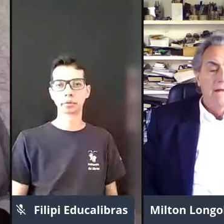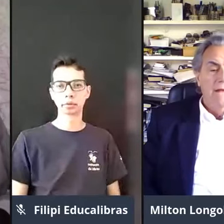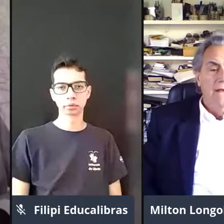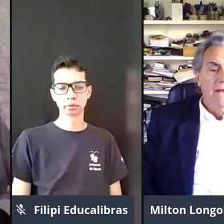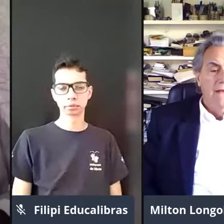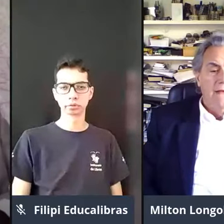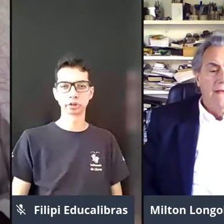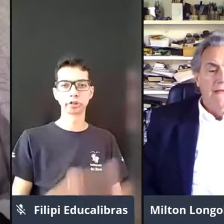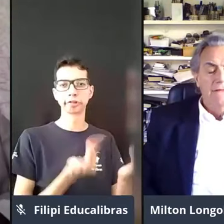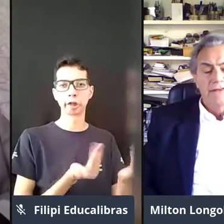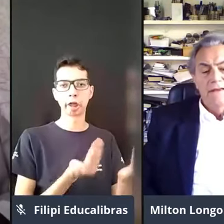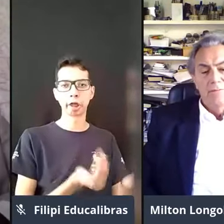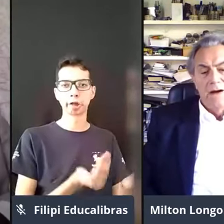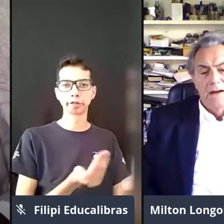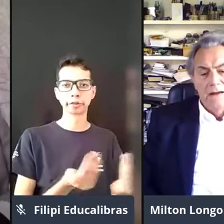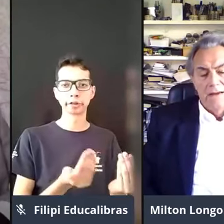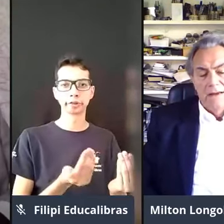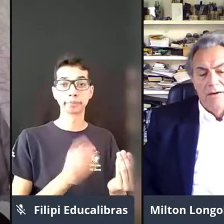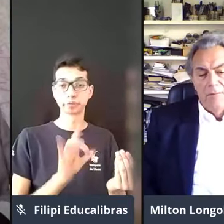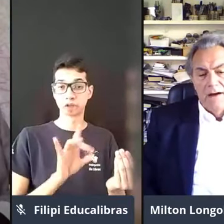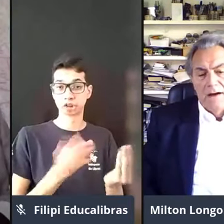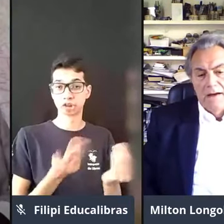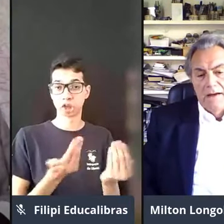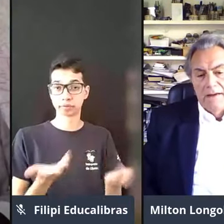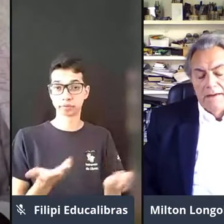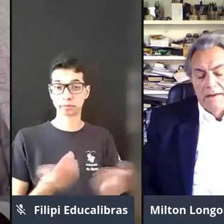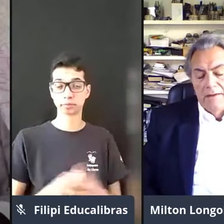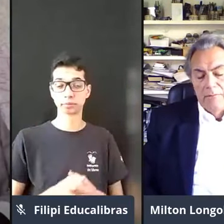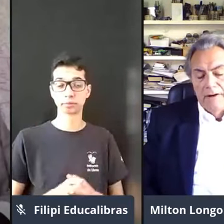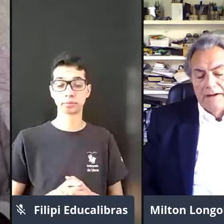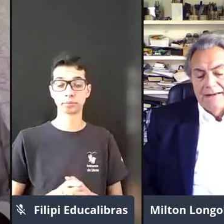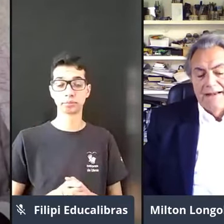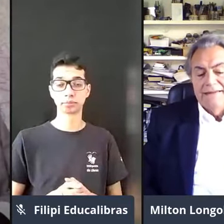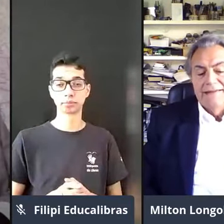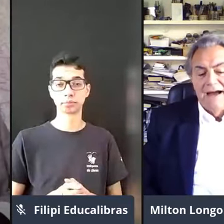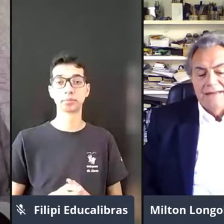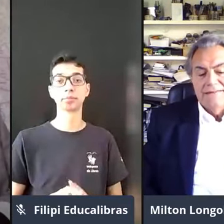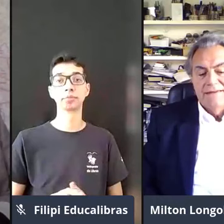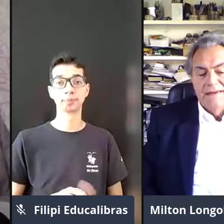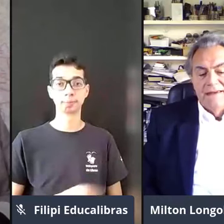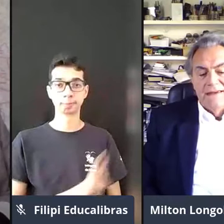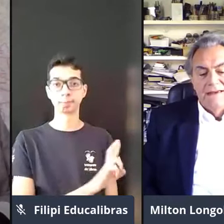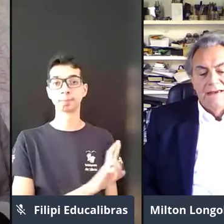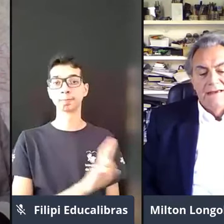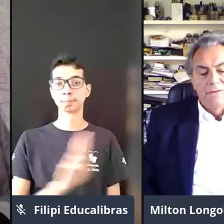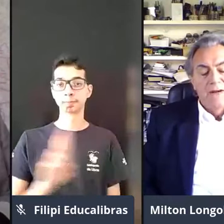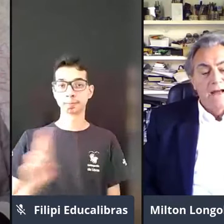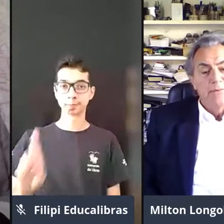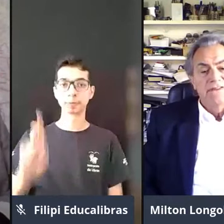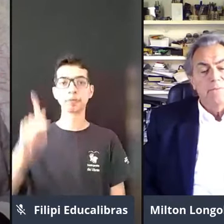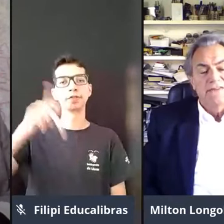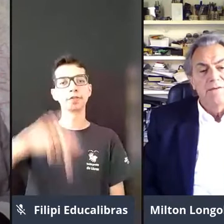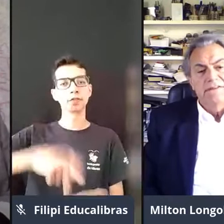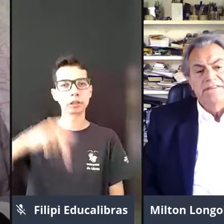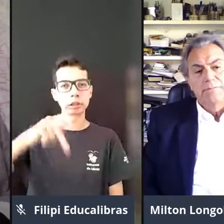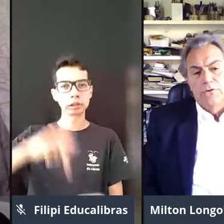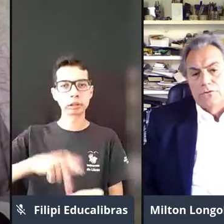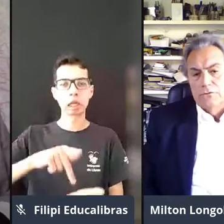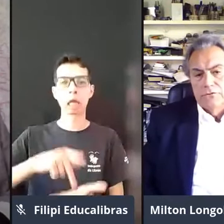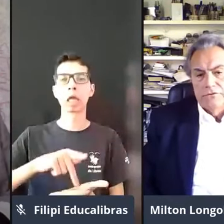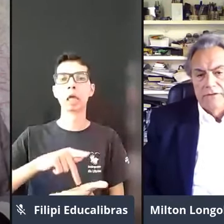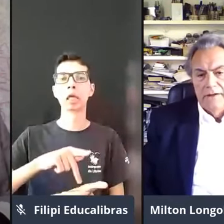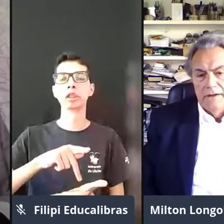Olha, né? Isso aí é uma realidade do mercado. Por exemplo, tampas